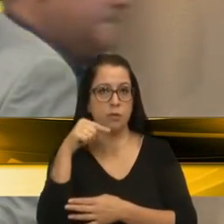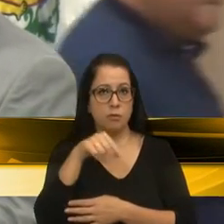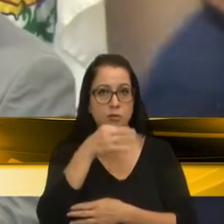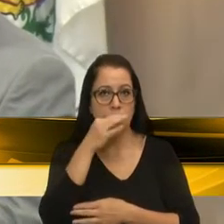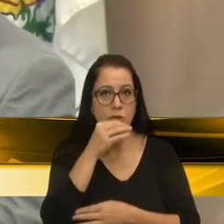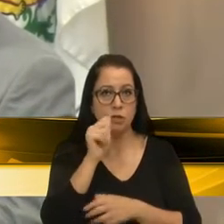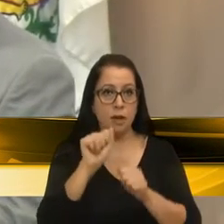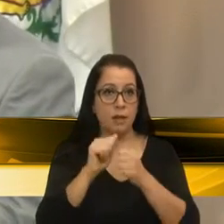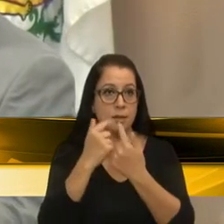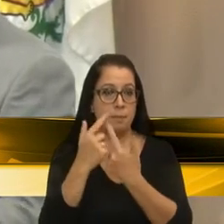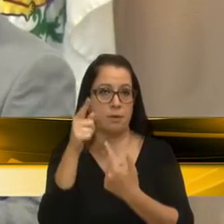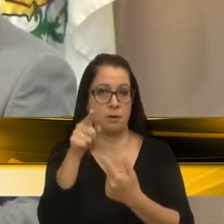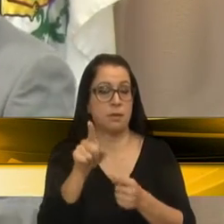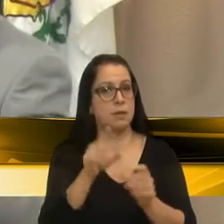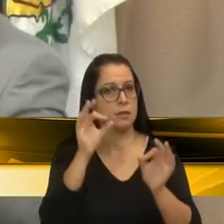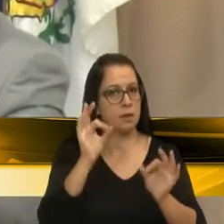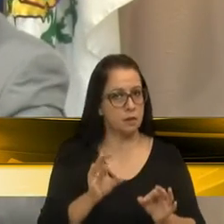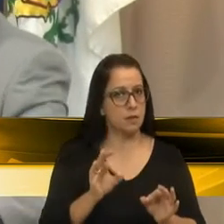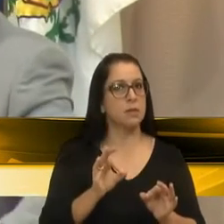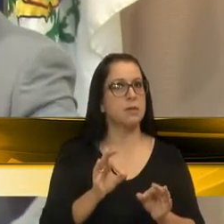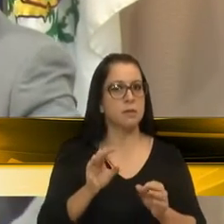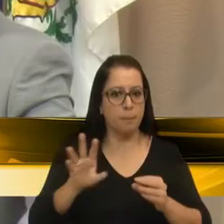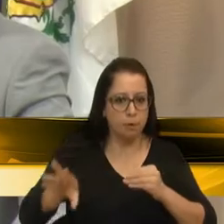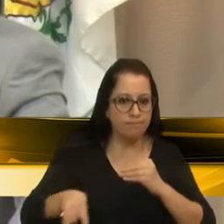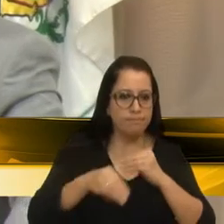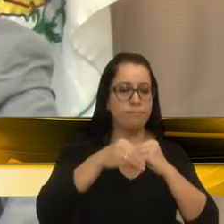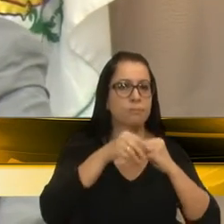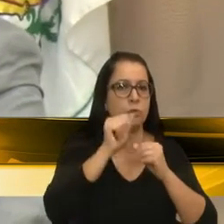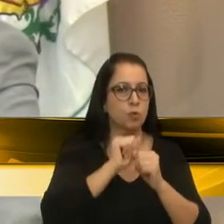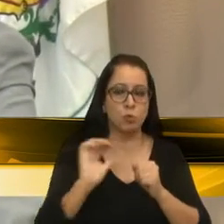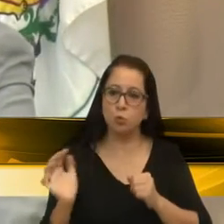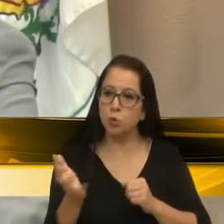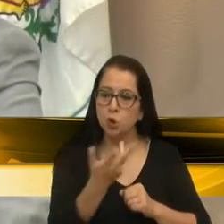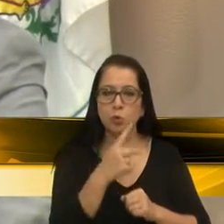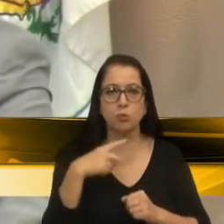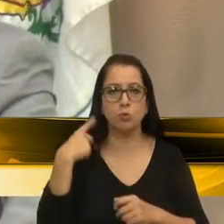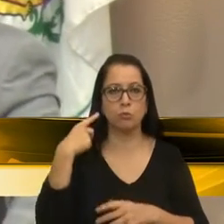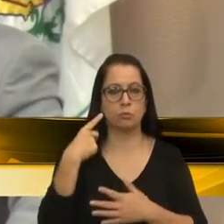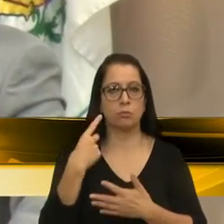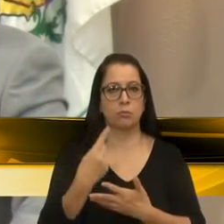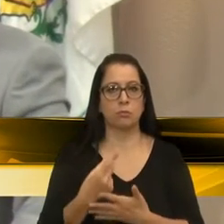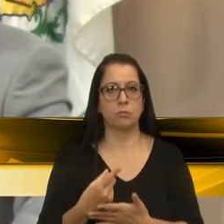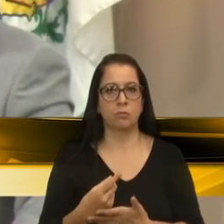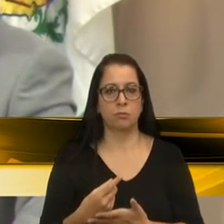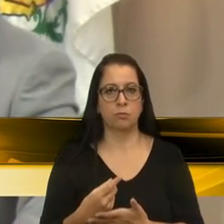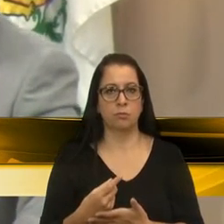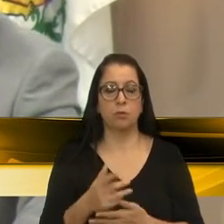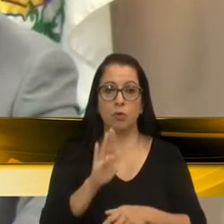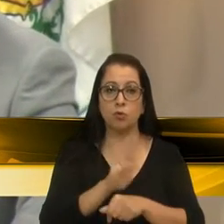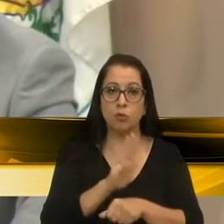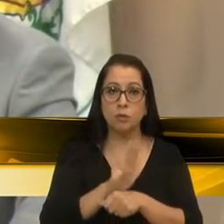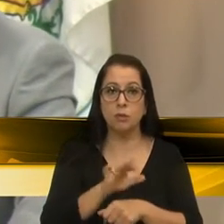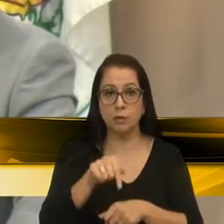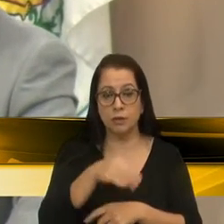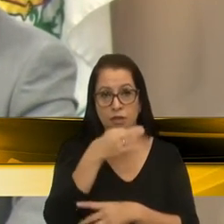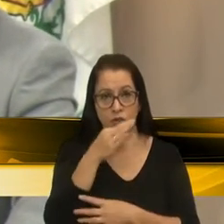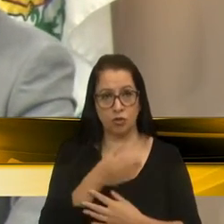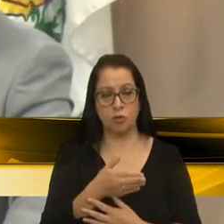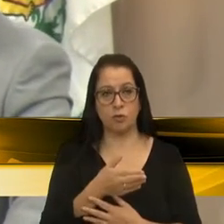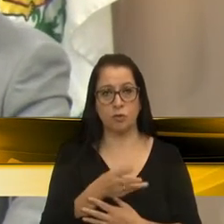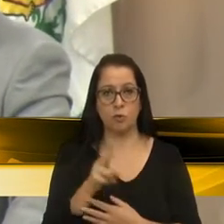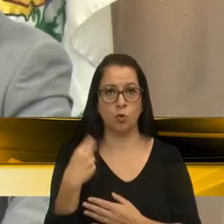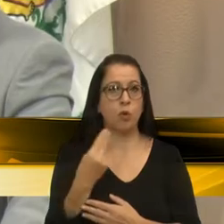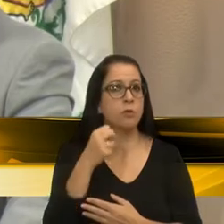na Assembleia, e tenho certeza que a Assembleia pode se somar com todos os seus deputados, auxiliando Caxias do Sul, os